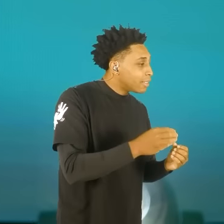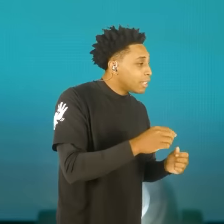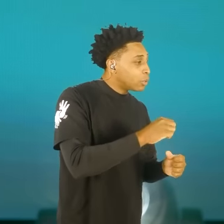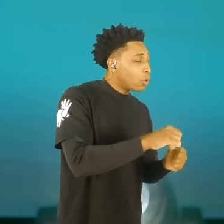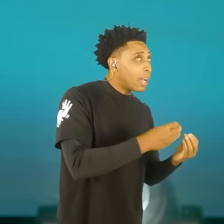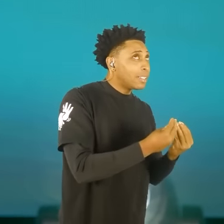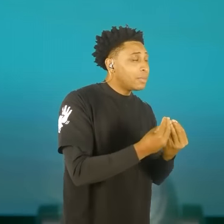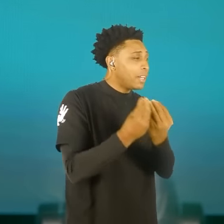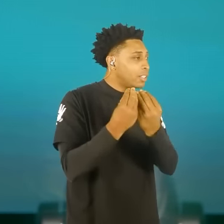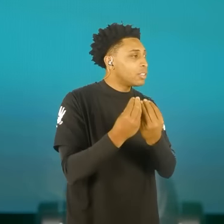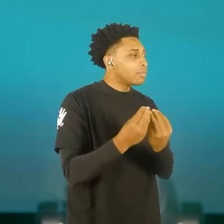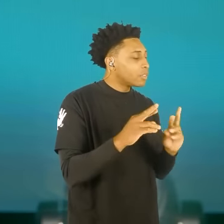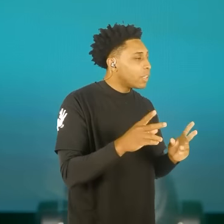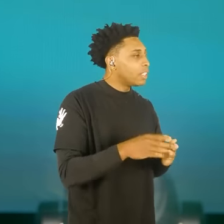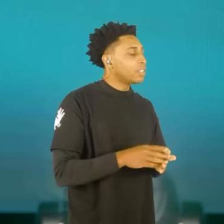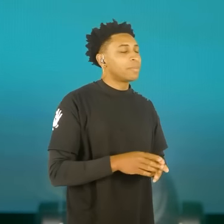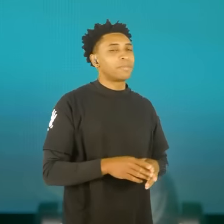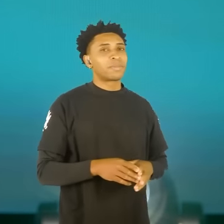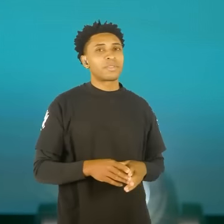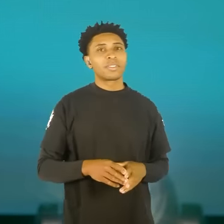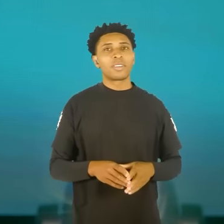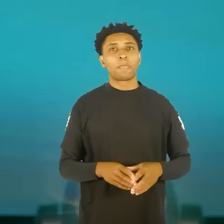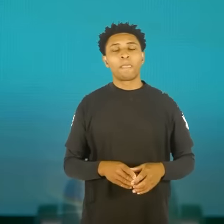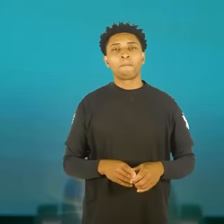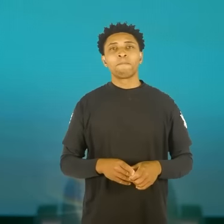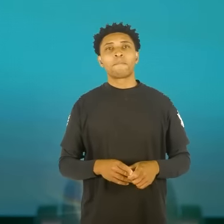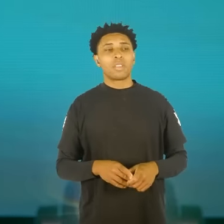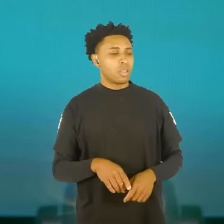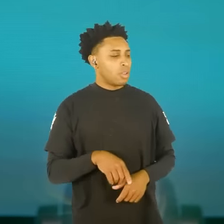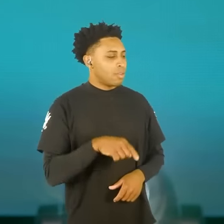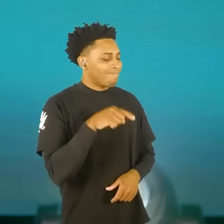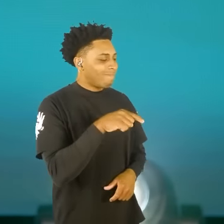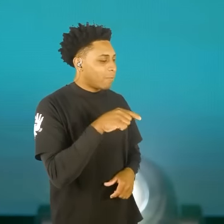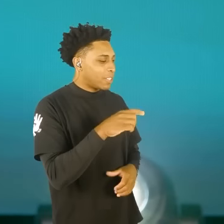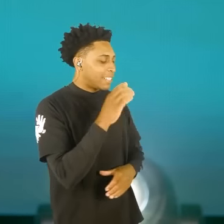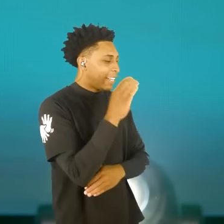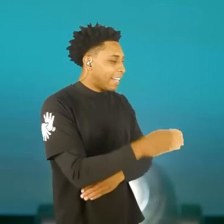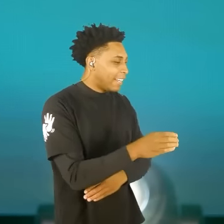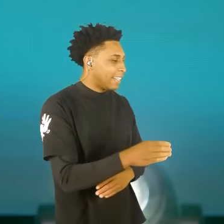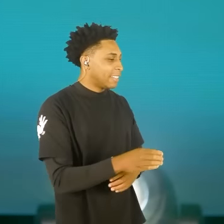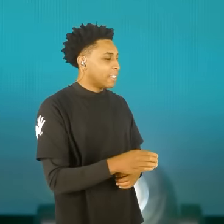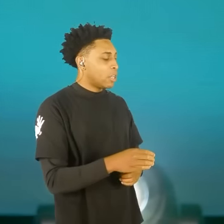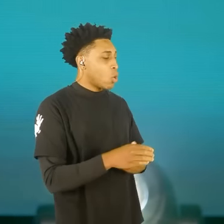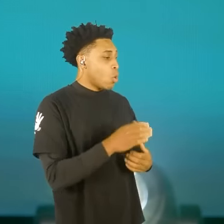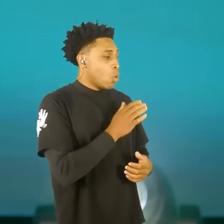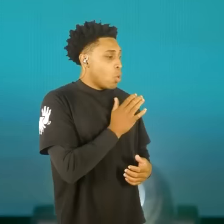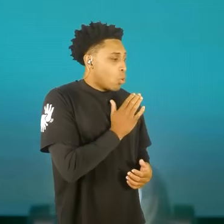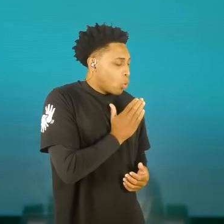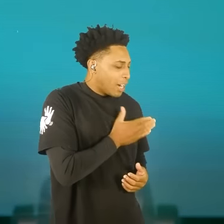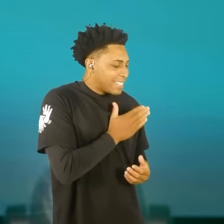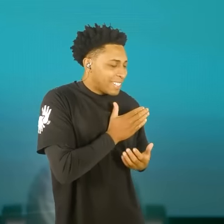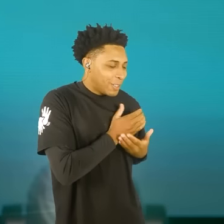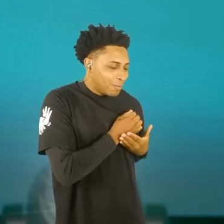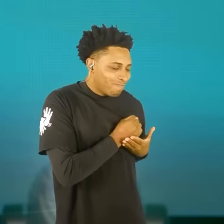para você. Está aqui na sua Bíblia, Deus está dizendo para Caim: se você fizer o certo agora, se você entregar seu coração agora, eu te